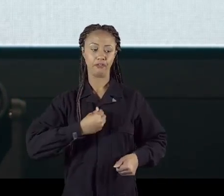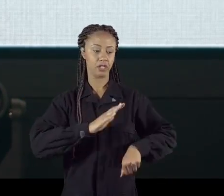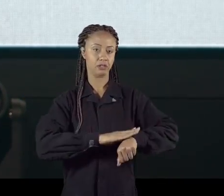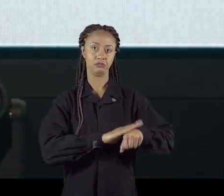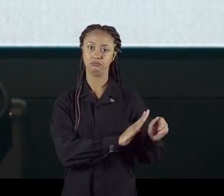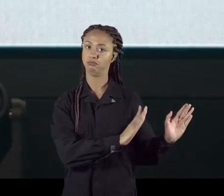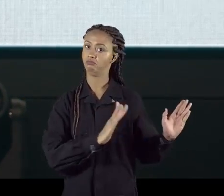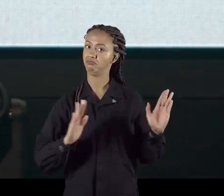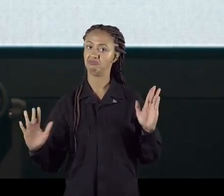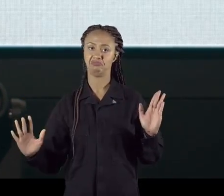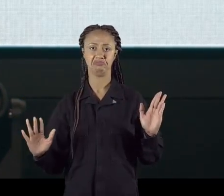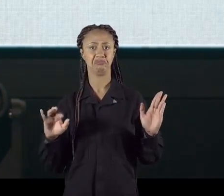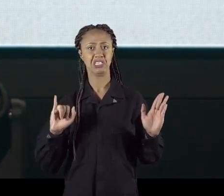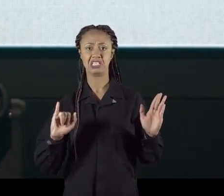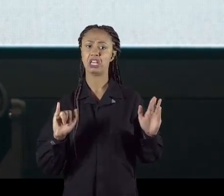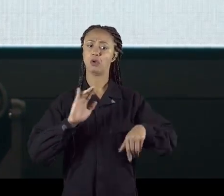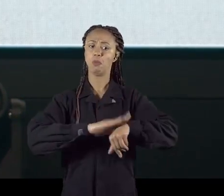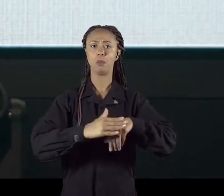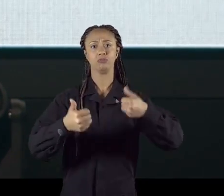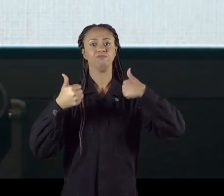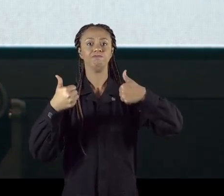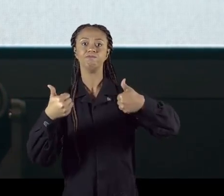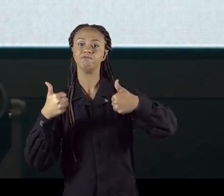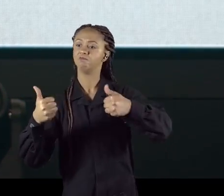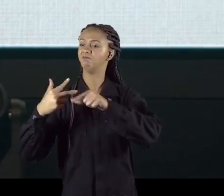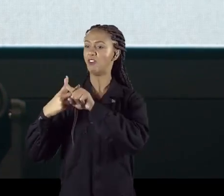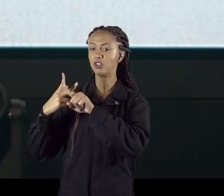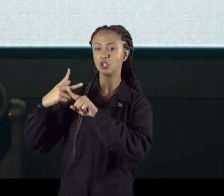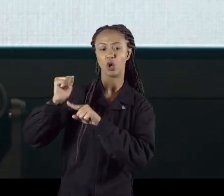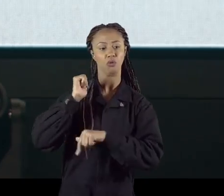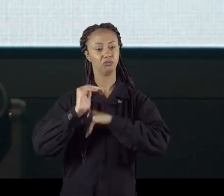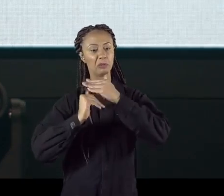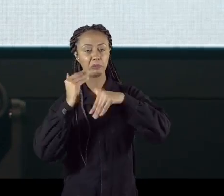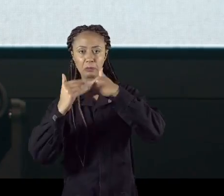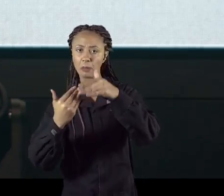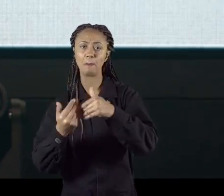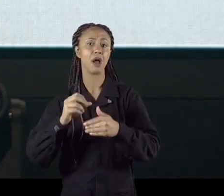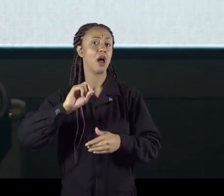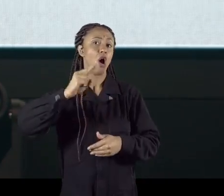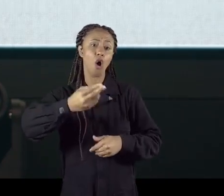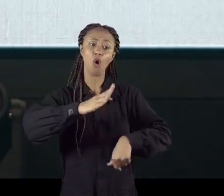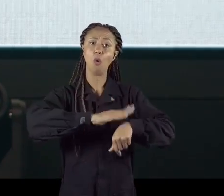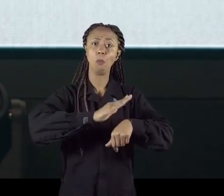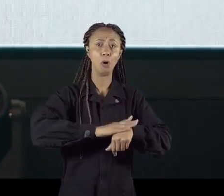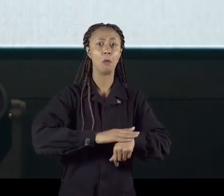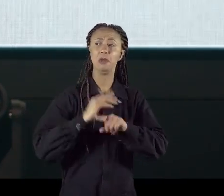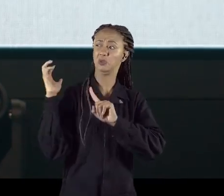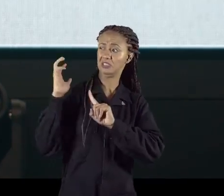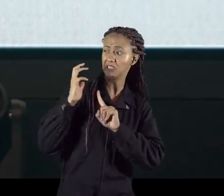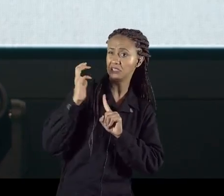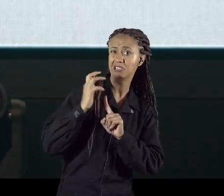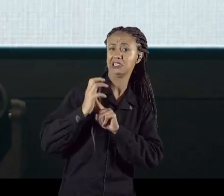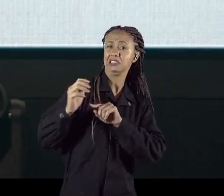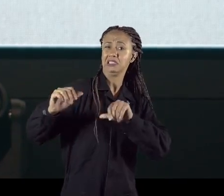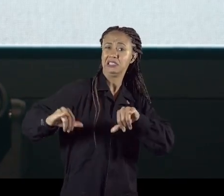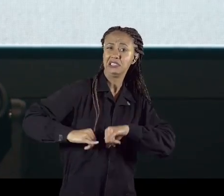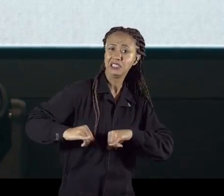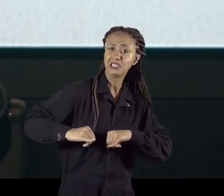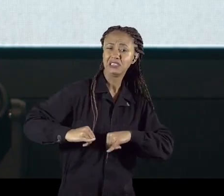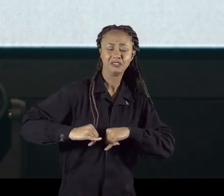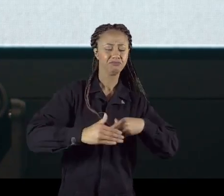esteja se seja no momento de Glória de Vitória de prosperidade ou no momento de perseguição